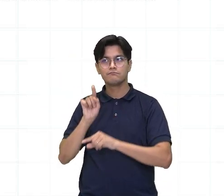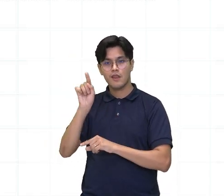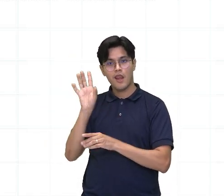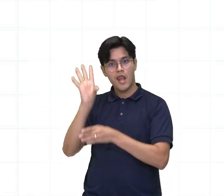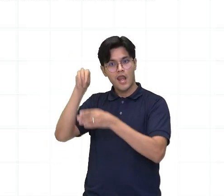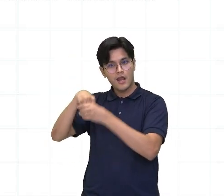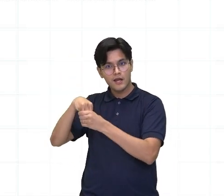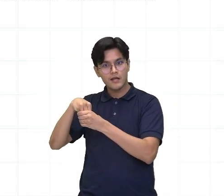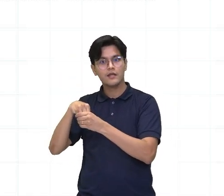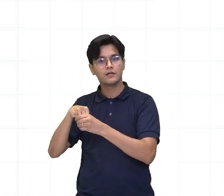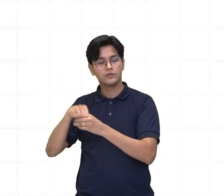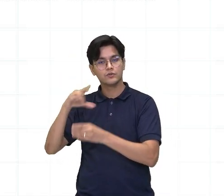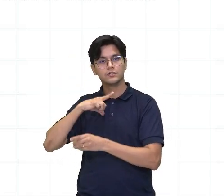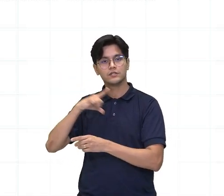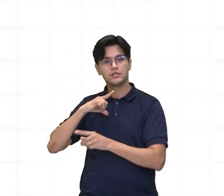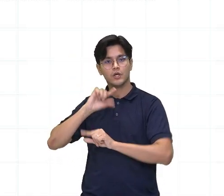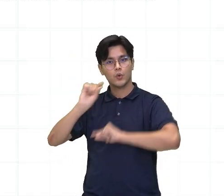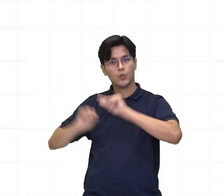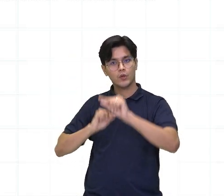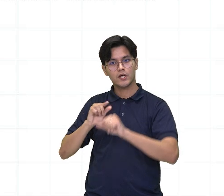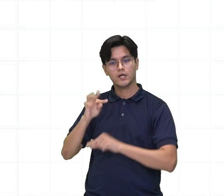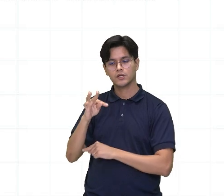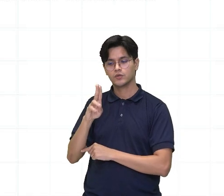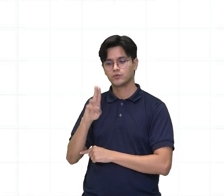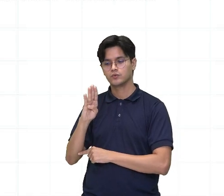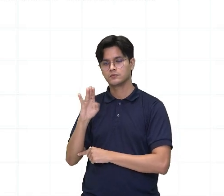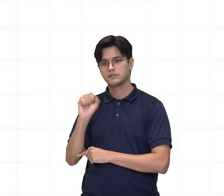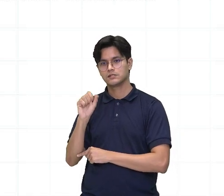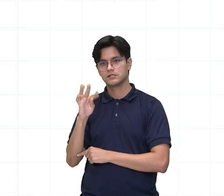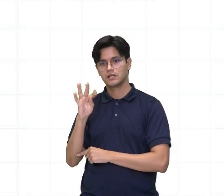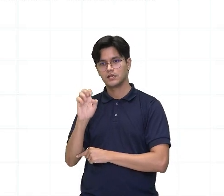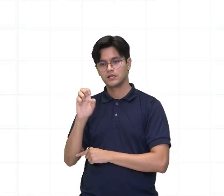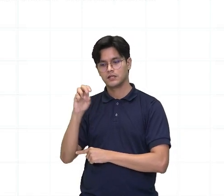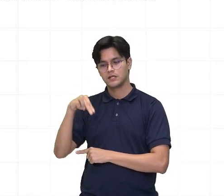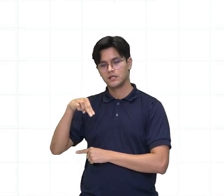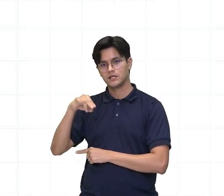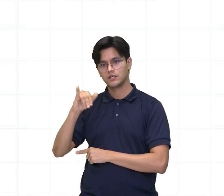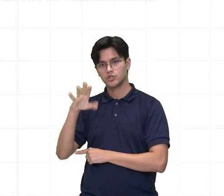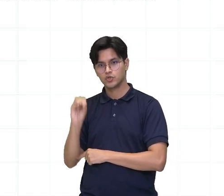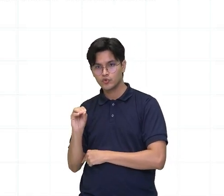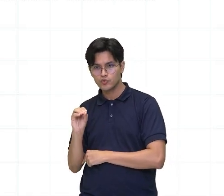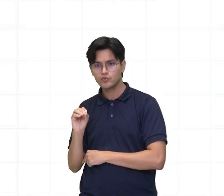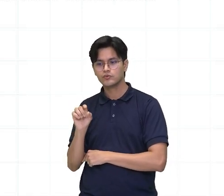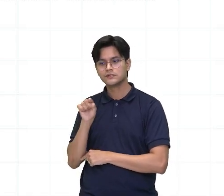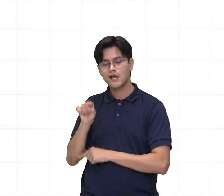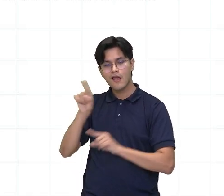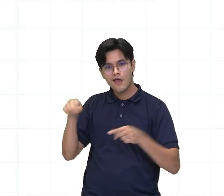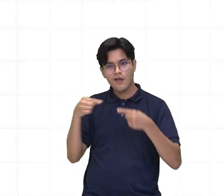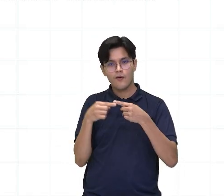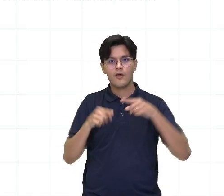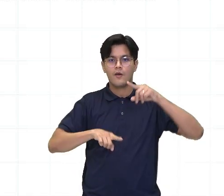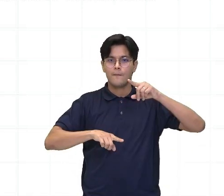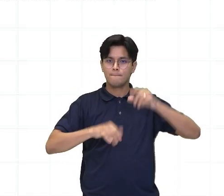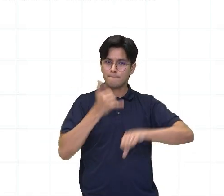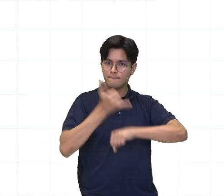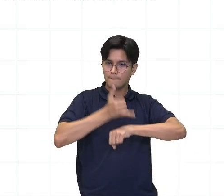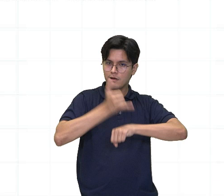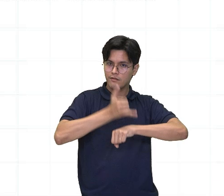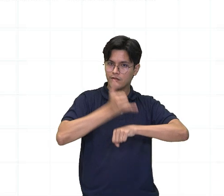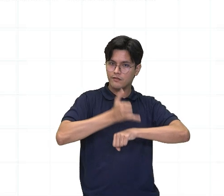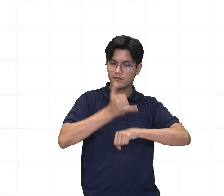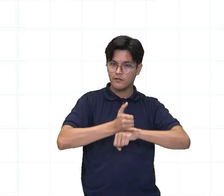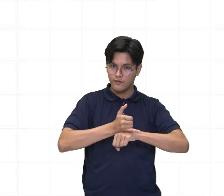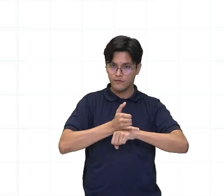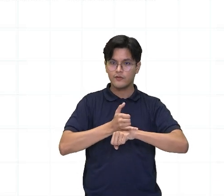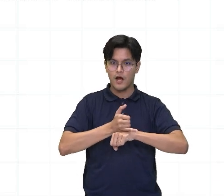pelo tungstênio, que é um metal, né, que vai ali aquecer diretamente a água.